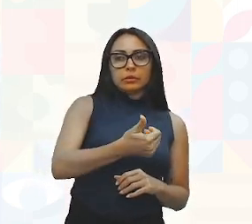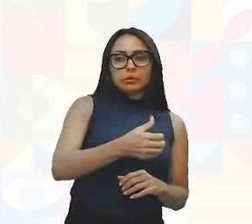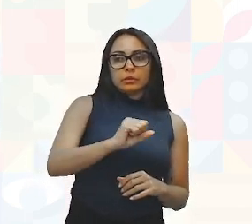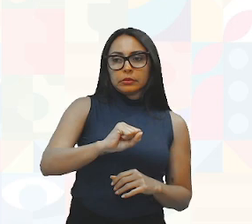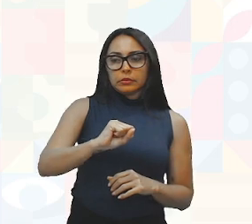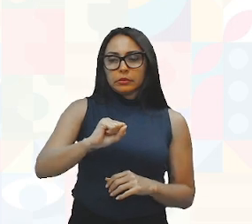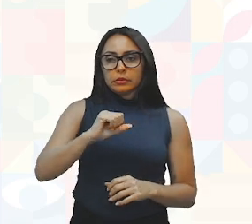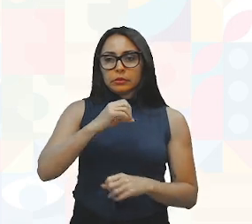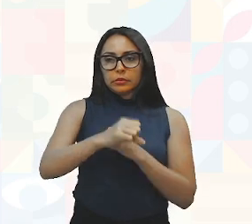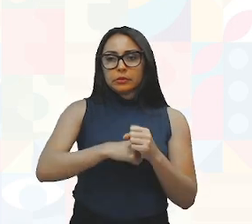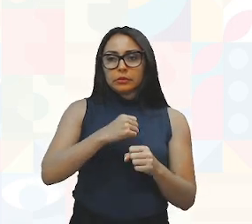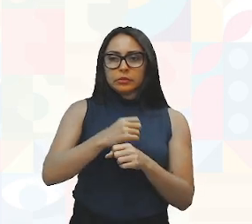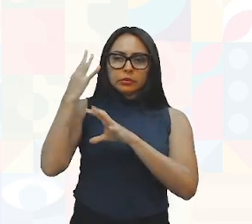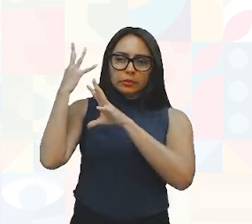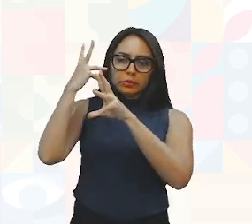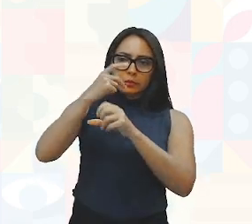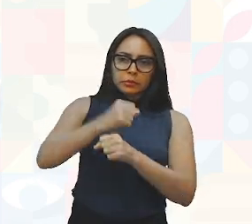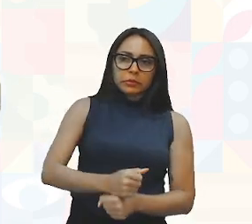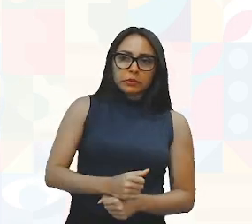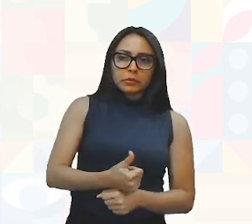foi 164.